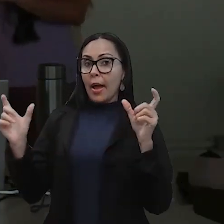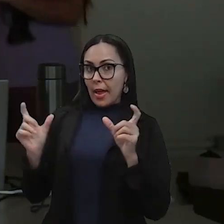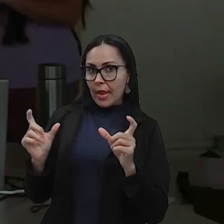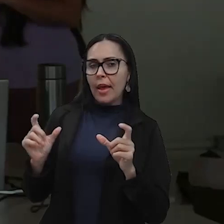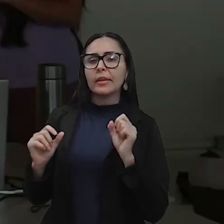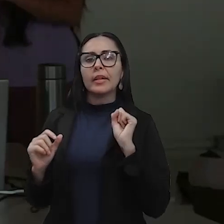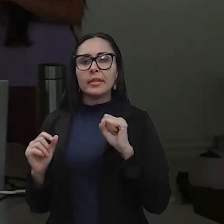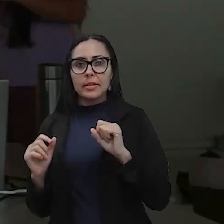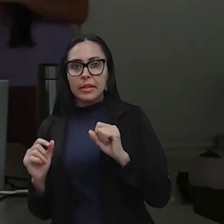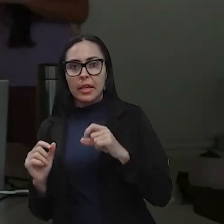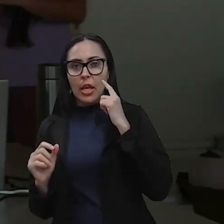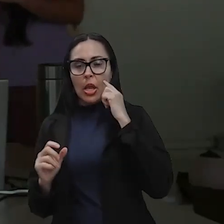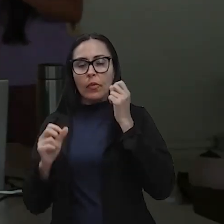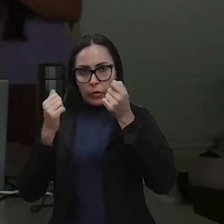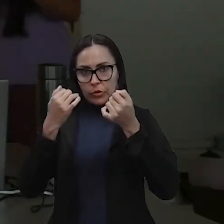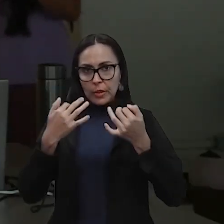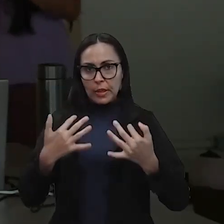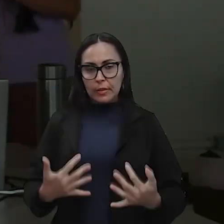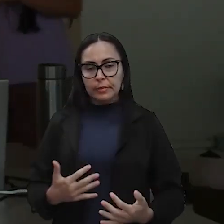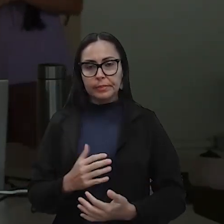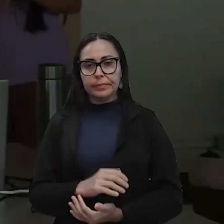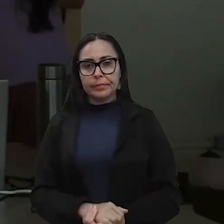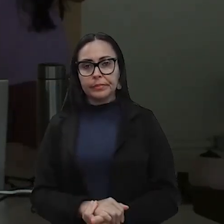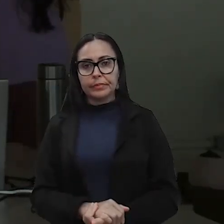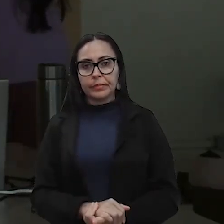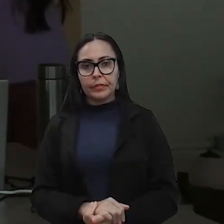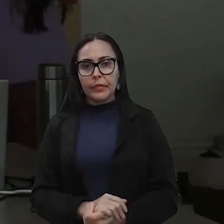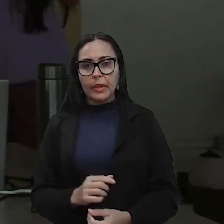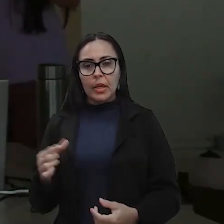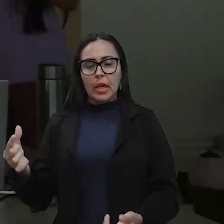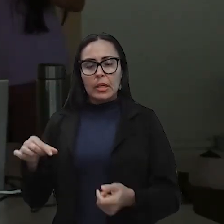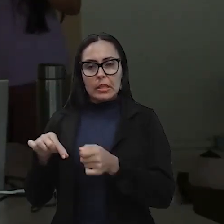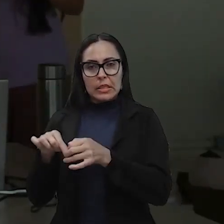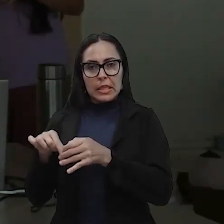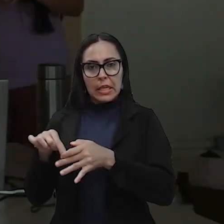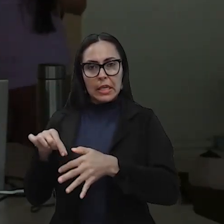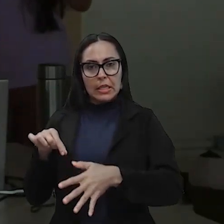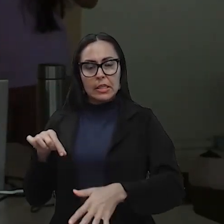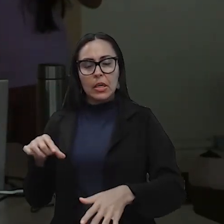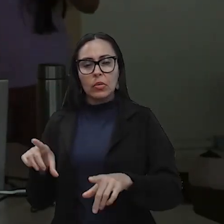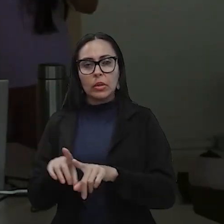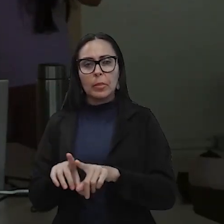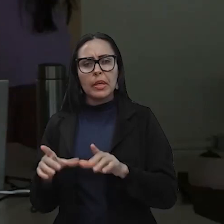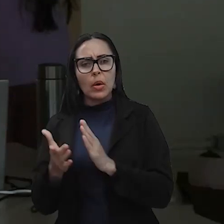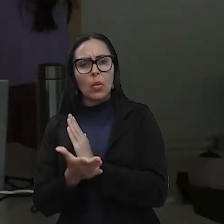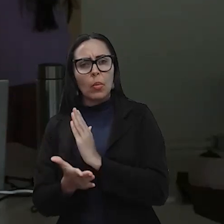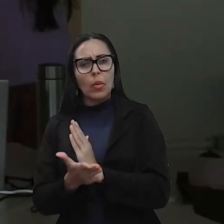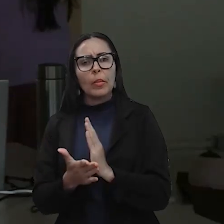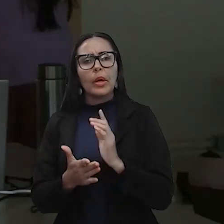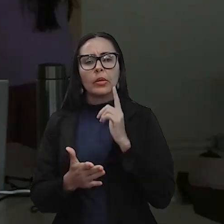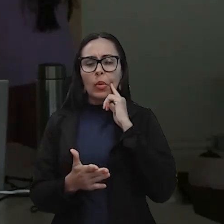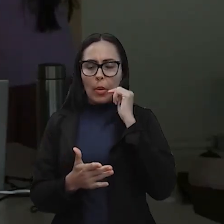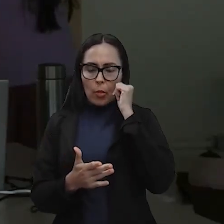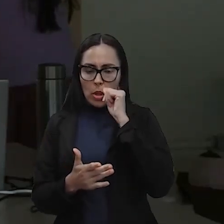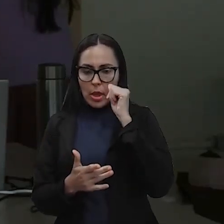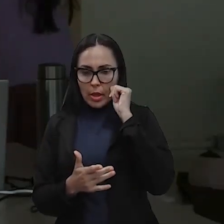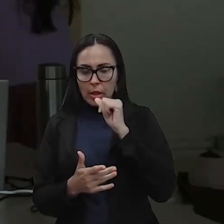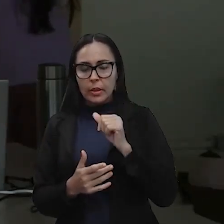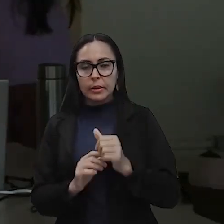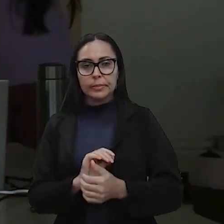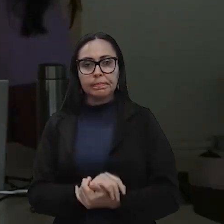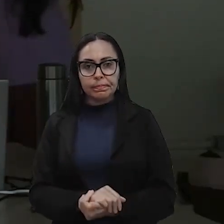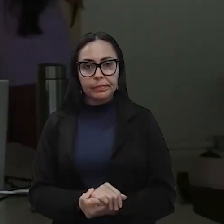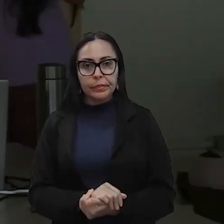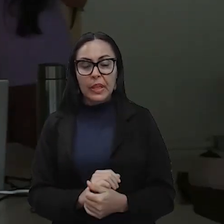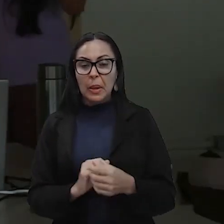mais sobre isso. Secreção mucocervical. Em algum momento, a mulher, ela percebe